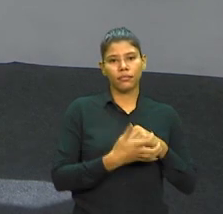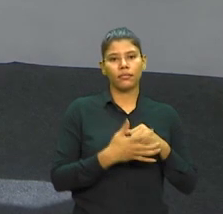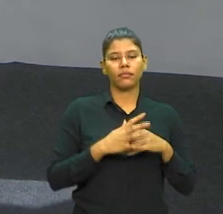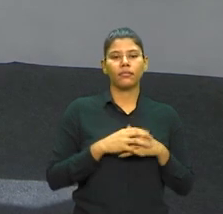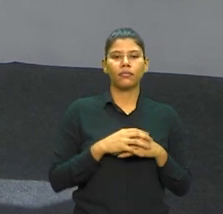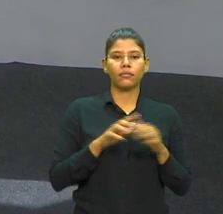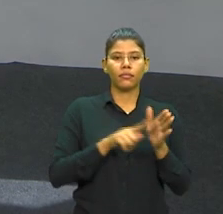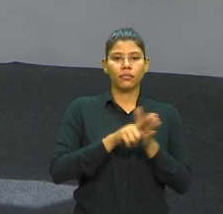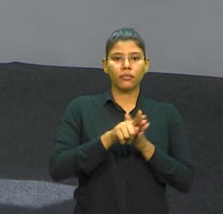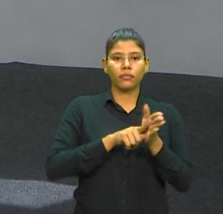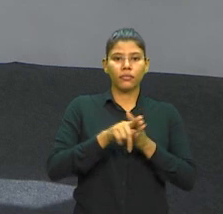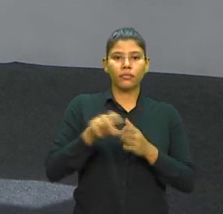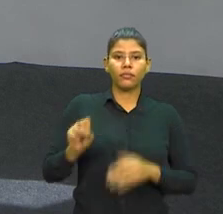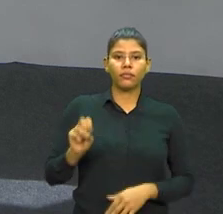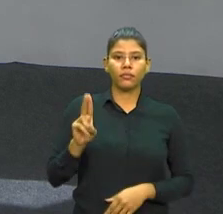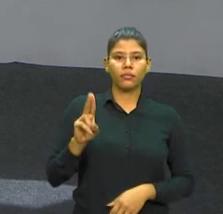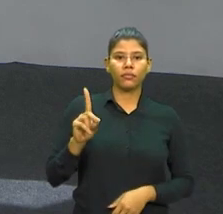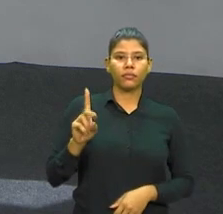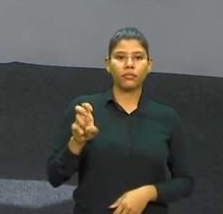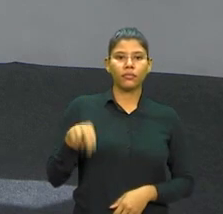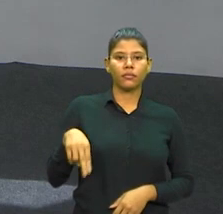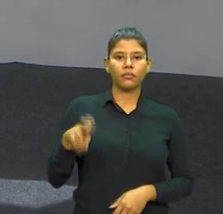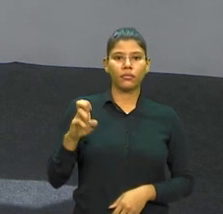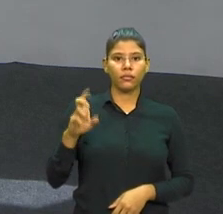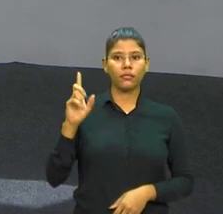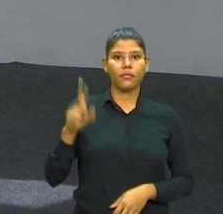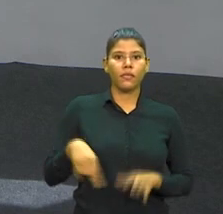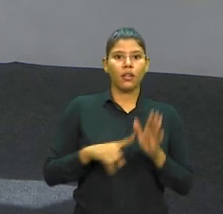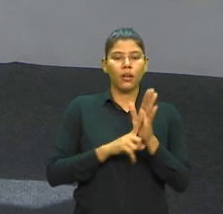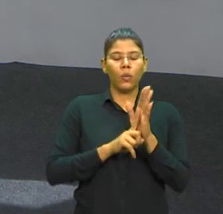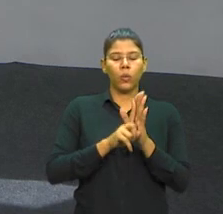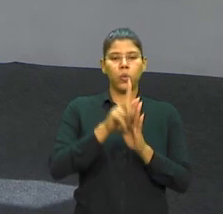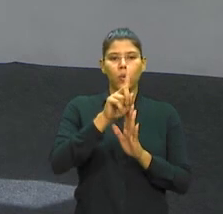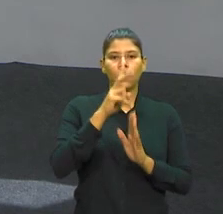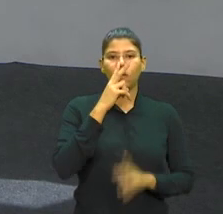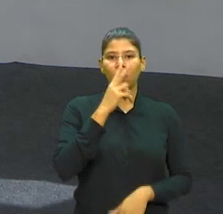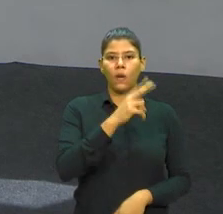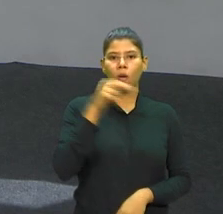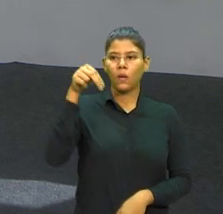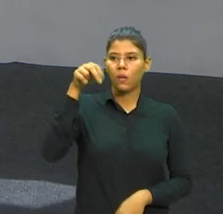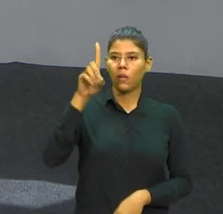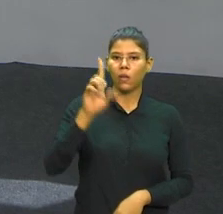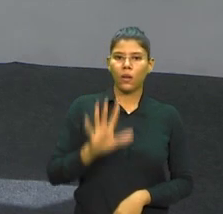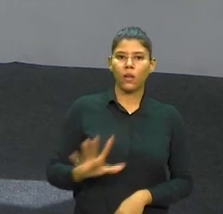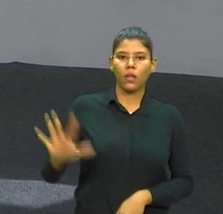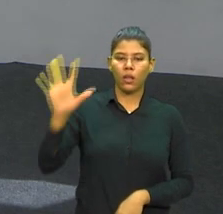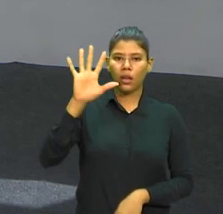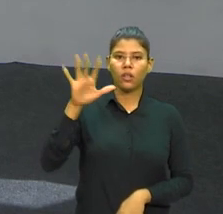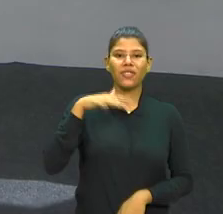pesquisa da Suene o índice é o maior do Nordeste o setor do comércio é um dos mais prejudicados